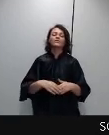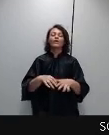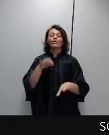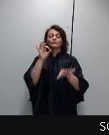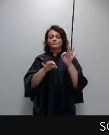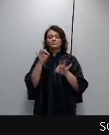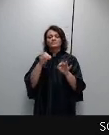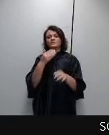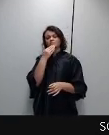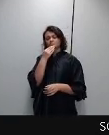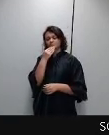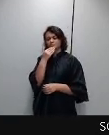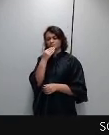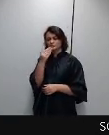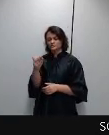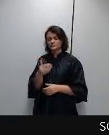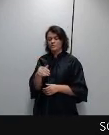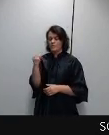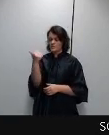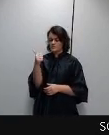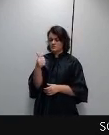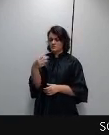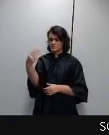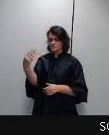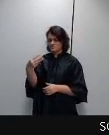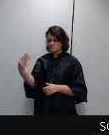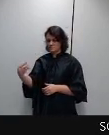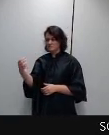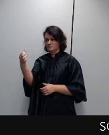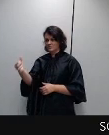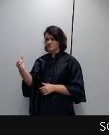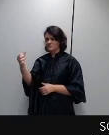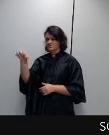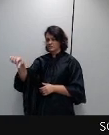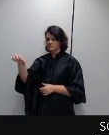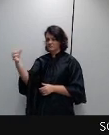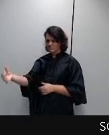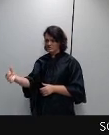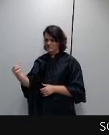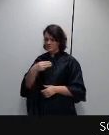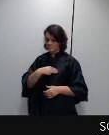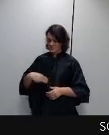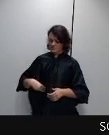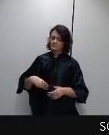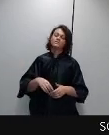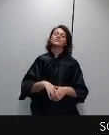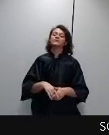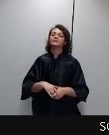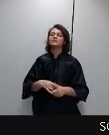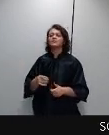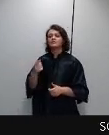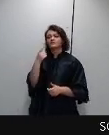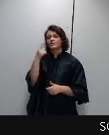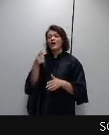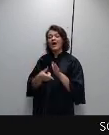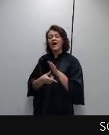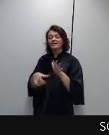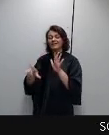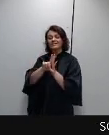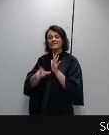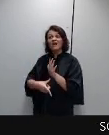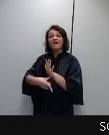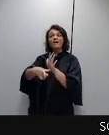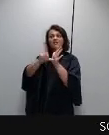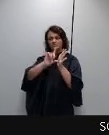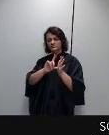controvérsia 11336 96 do ministro fux firmou-se entendimento de que antes da lei 10852